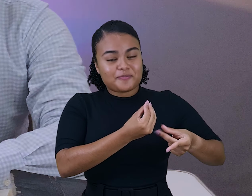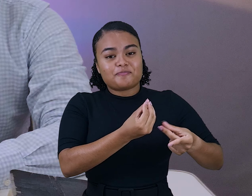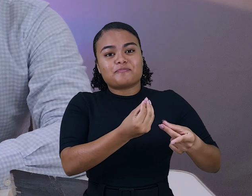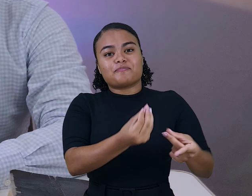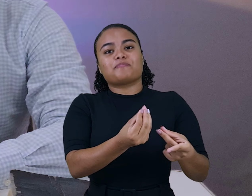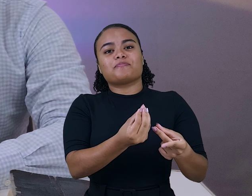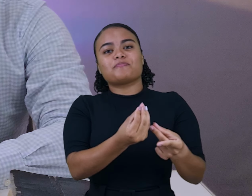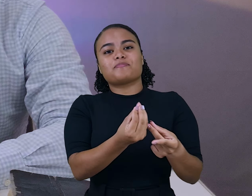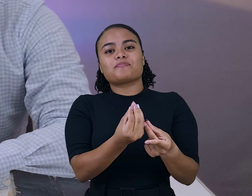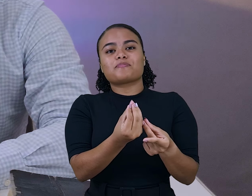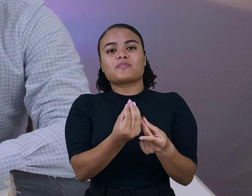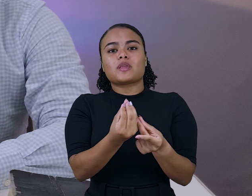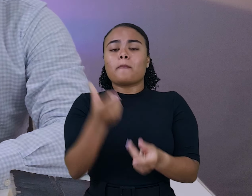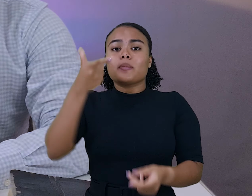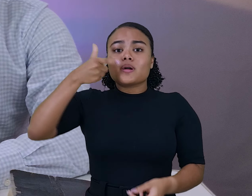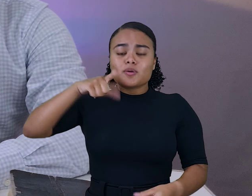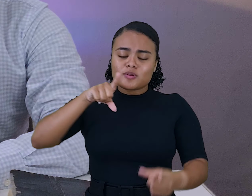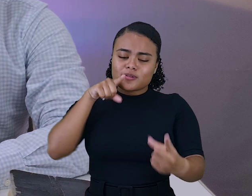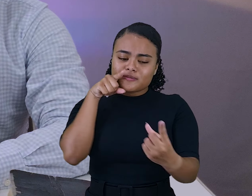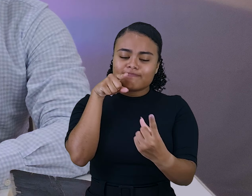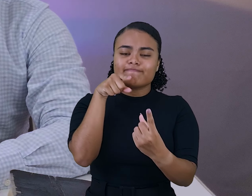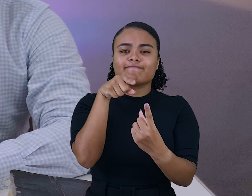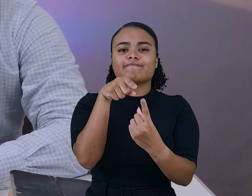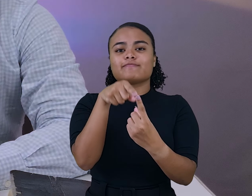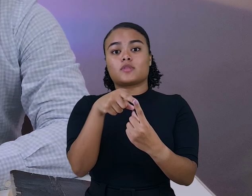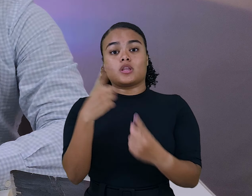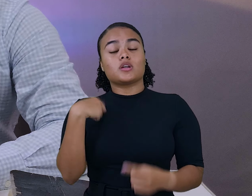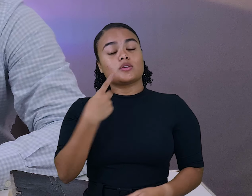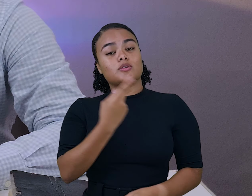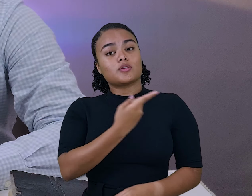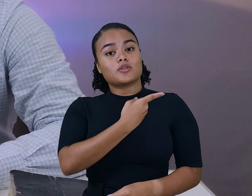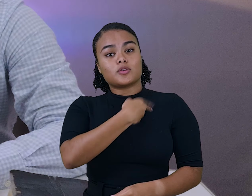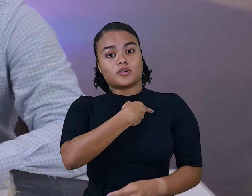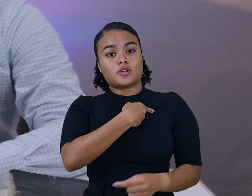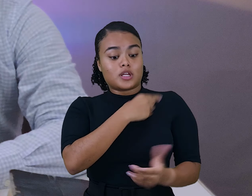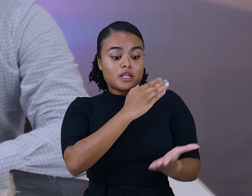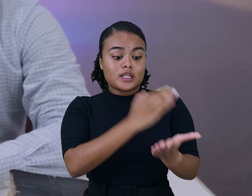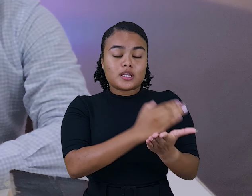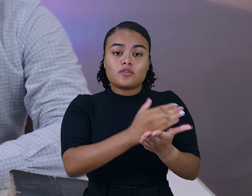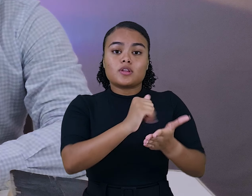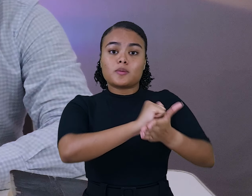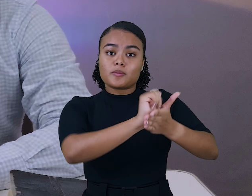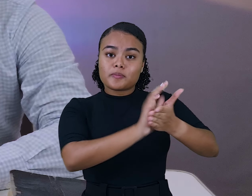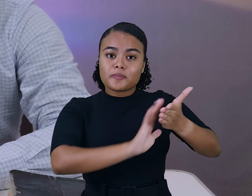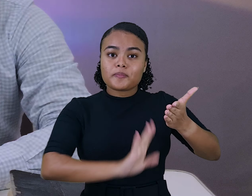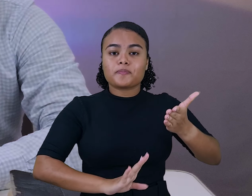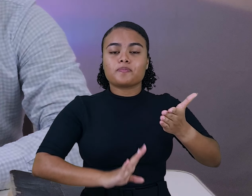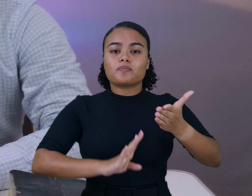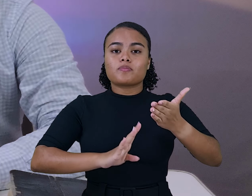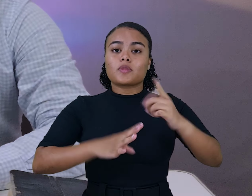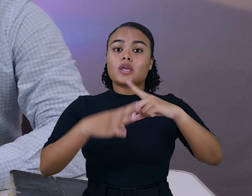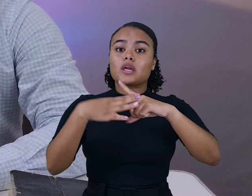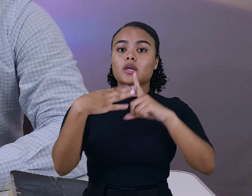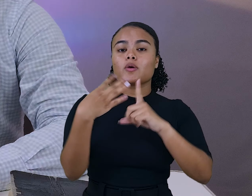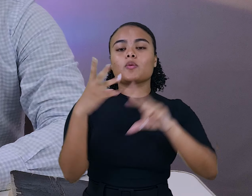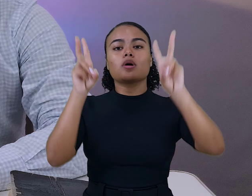eterna. Para conseguir esse objetivo, nós dividiremos a lição de hoje em